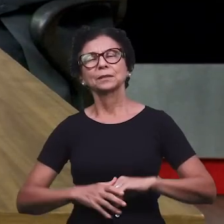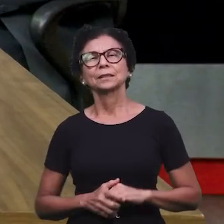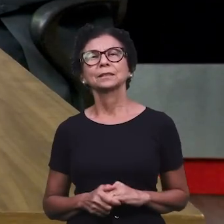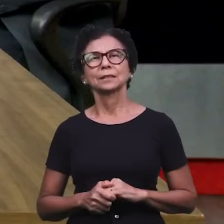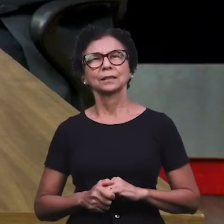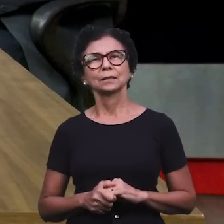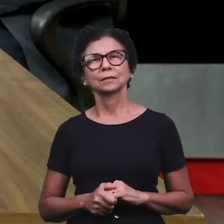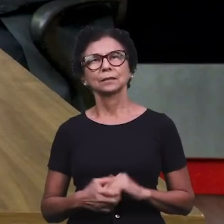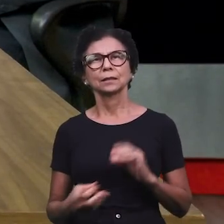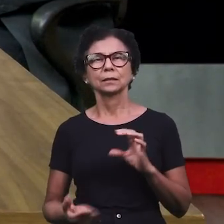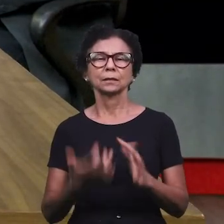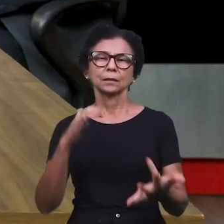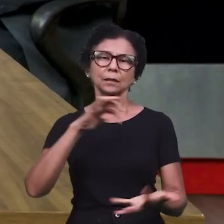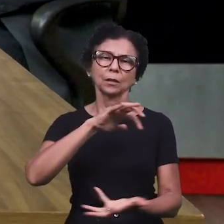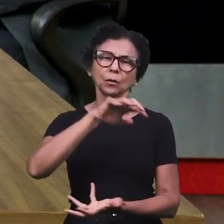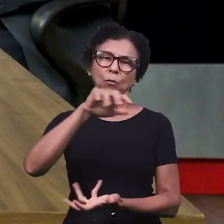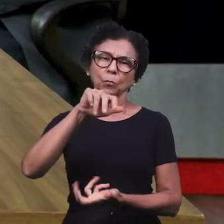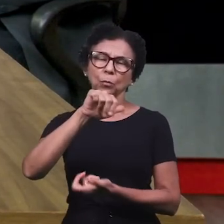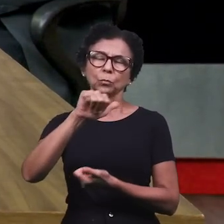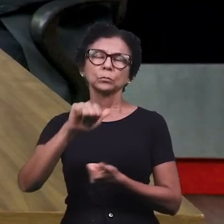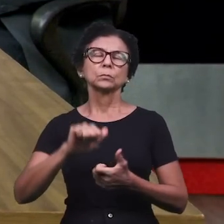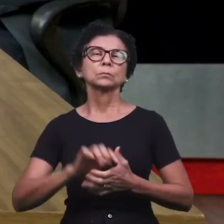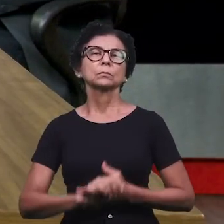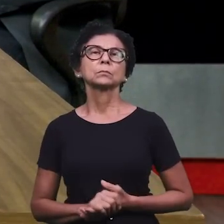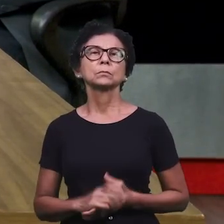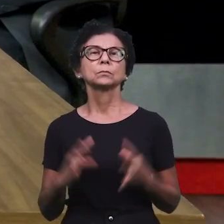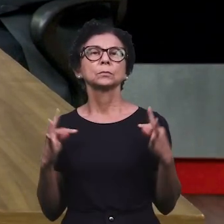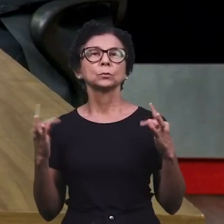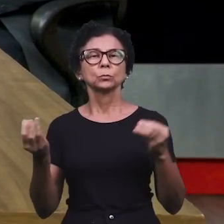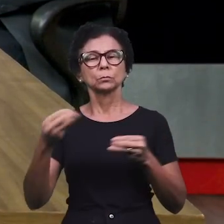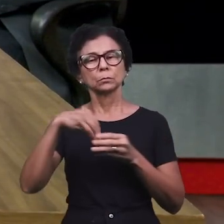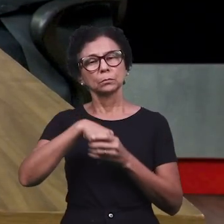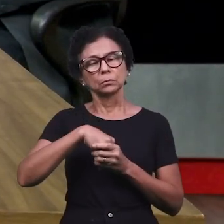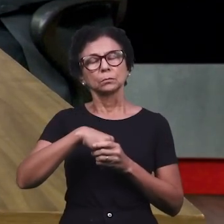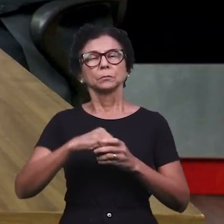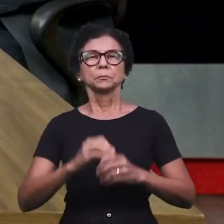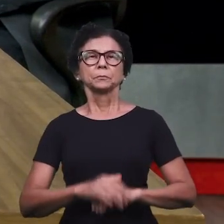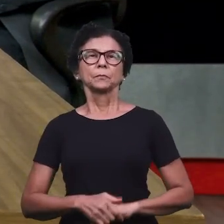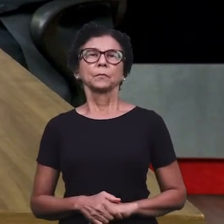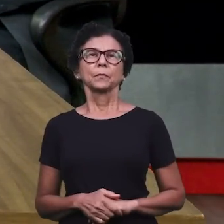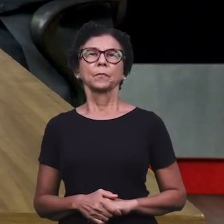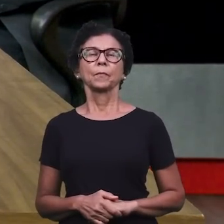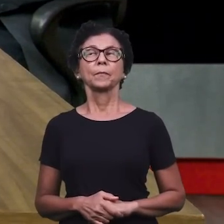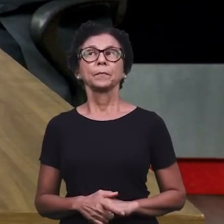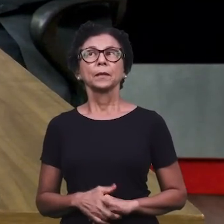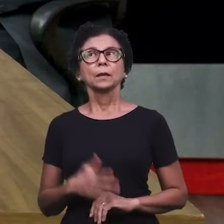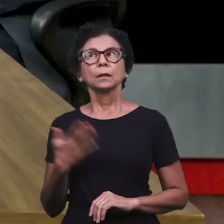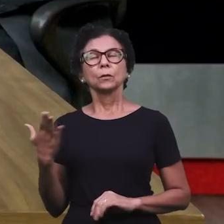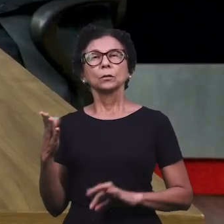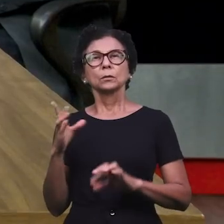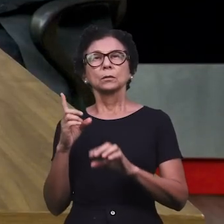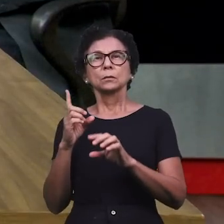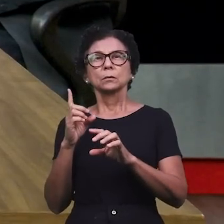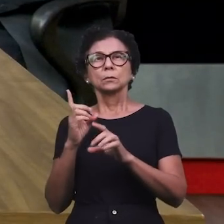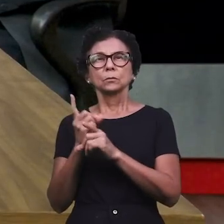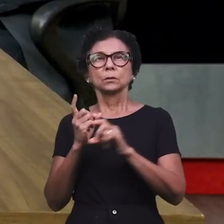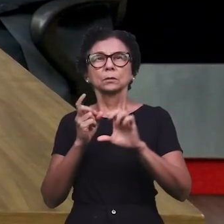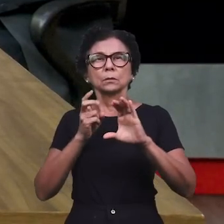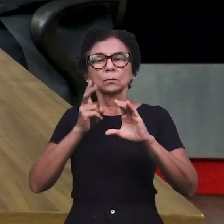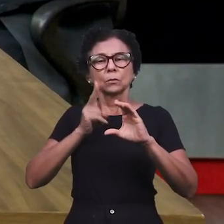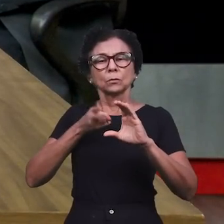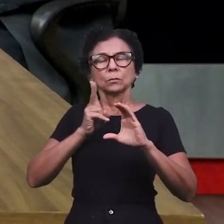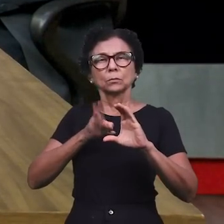formação do nosso planeta, possibilita isso tudo. E aí, quando nós encontramos essas